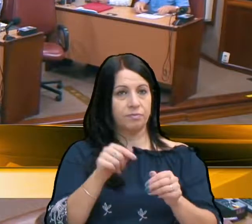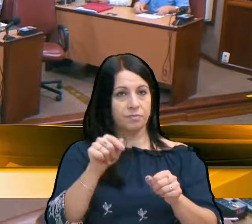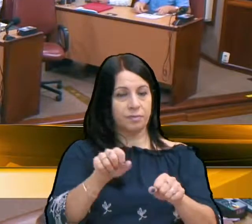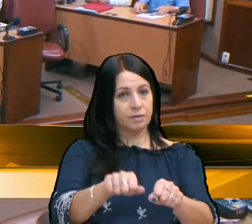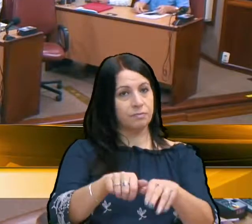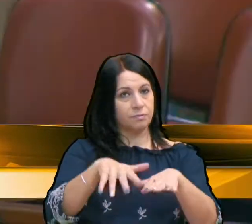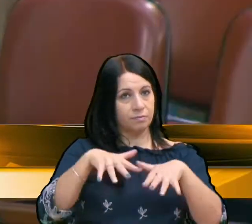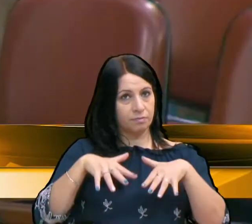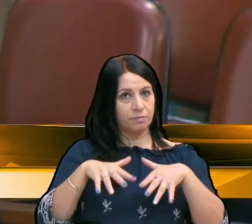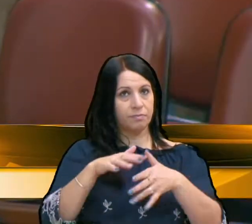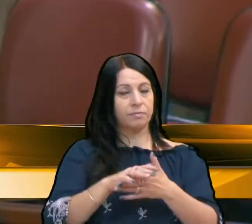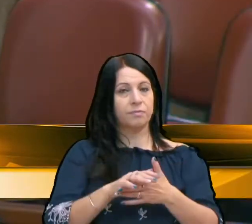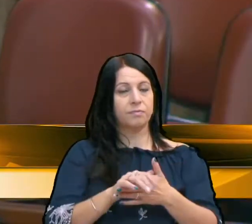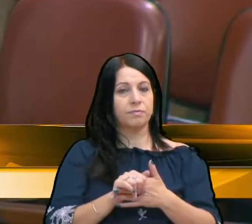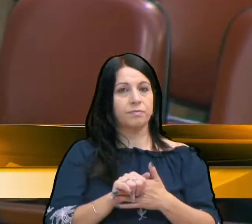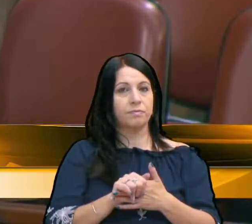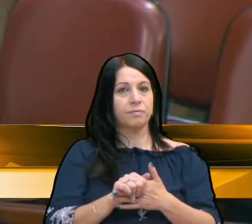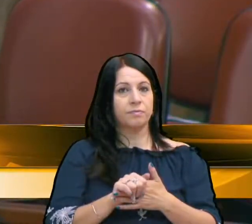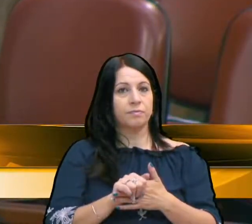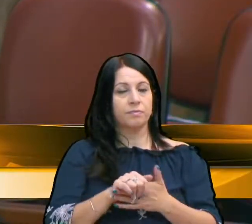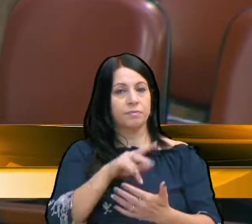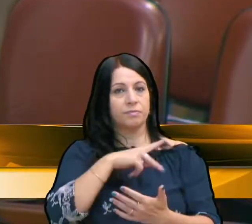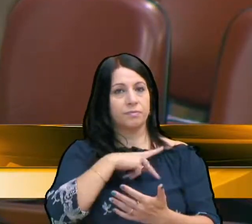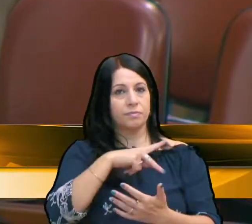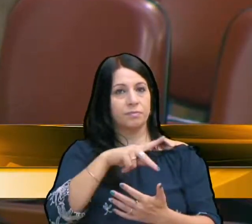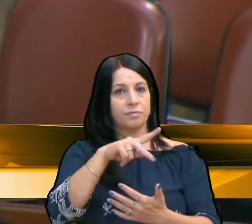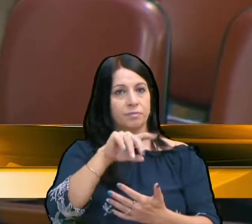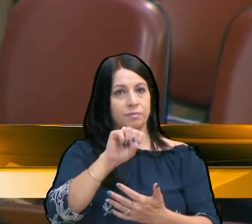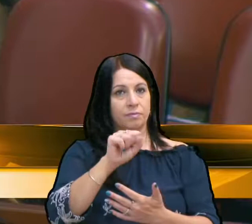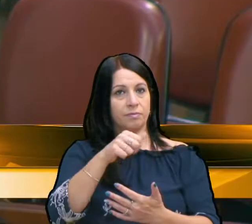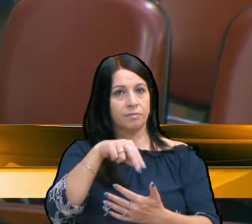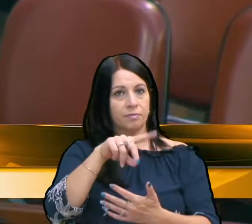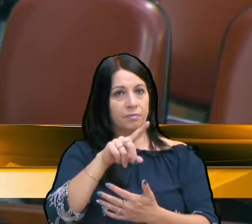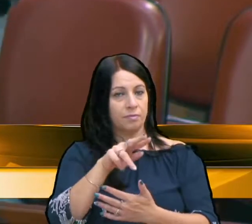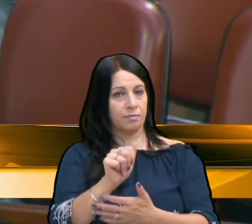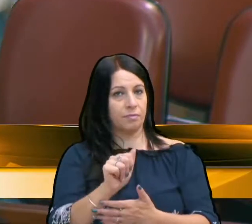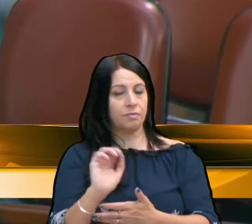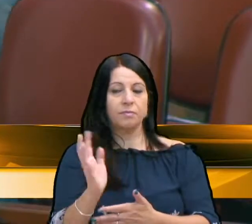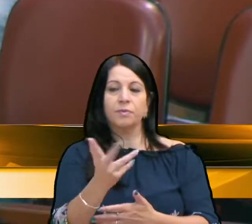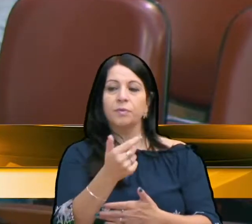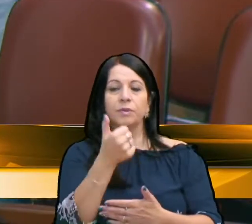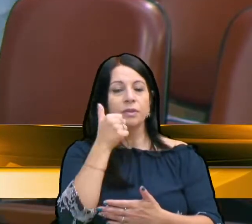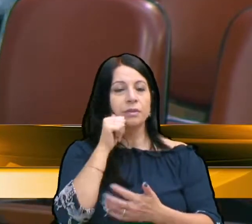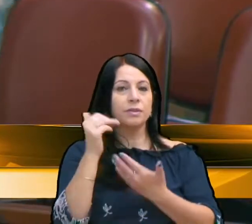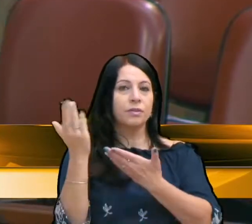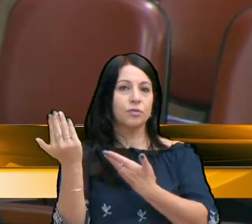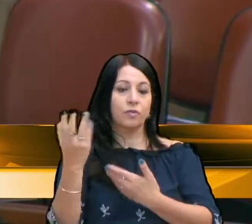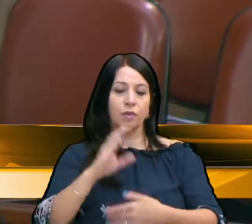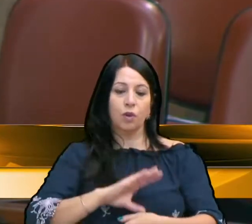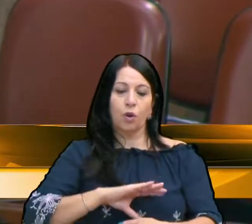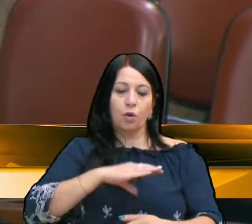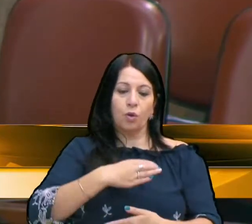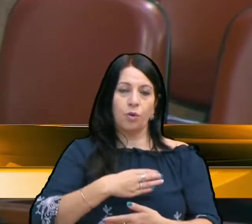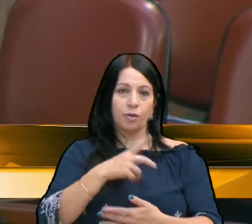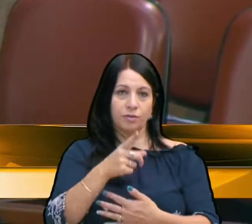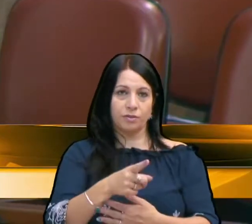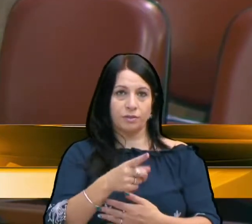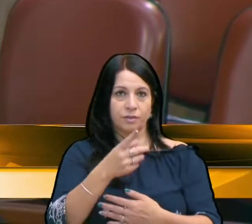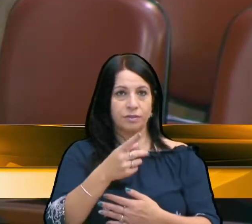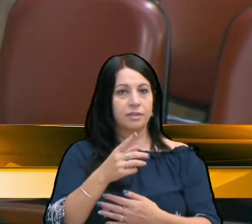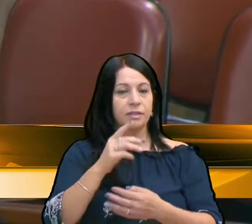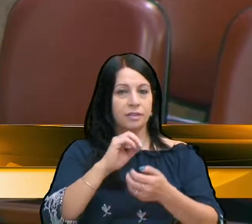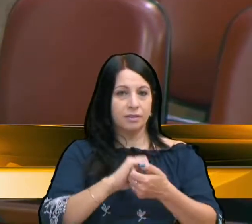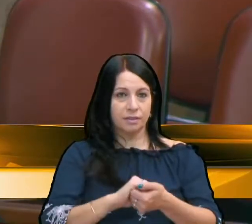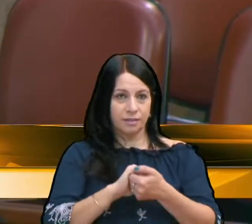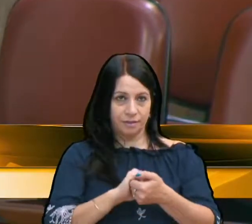do plenário, a nossa presidente, a Sandra, todas essas jovens corajosas, né? Cumprimentar